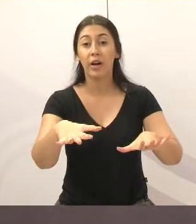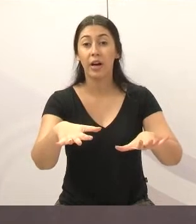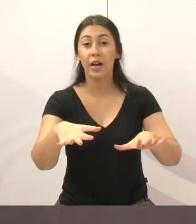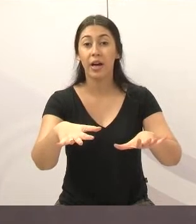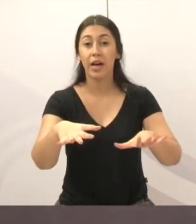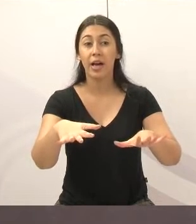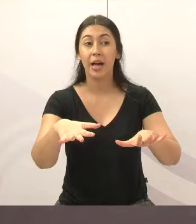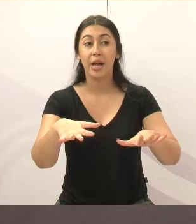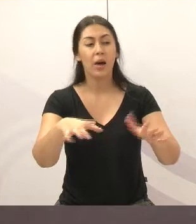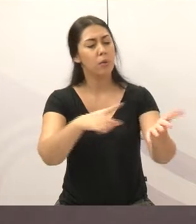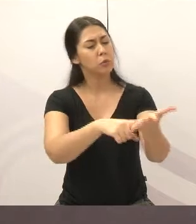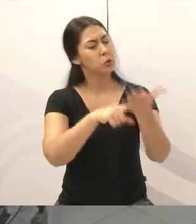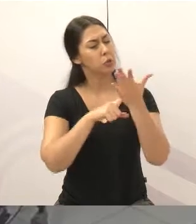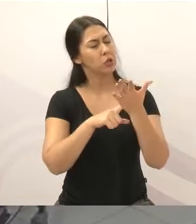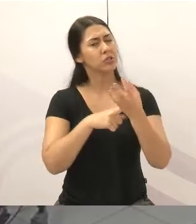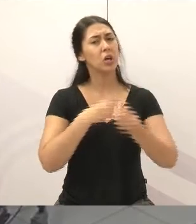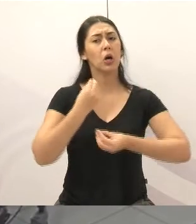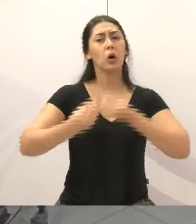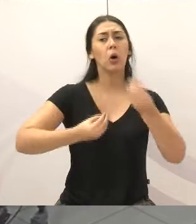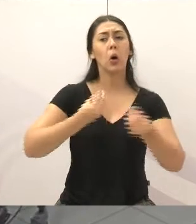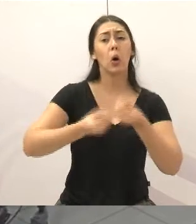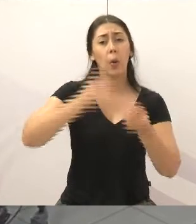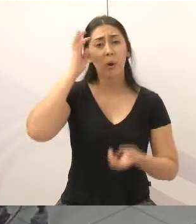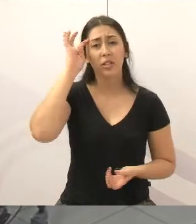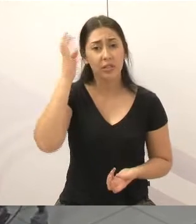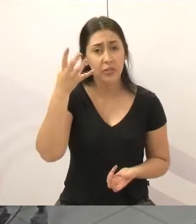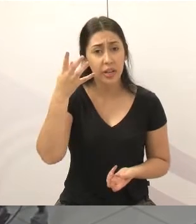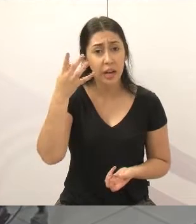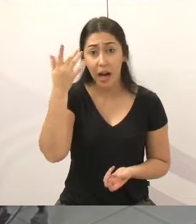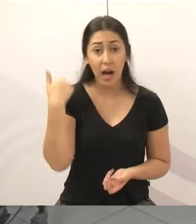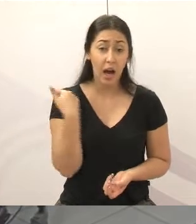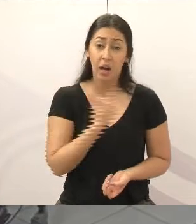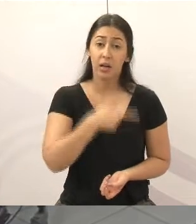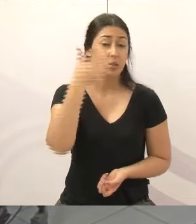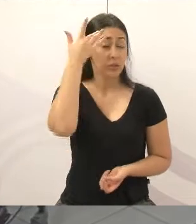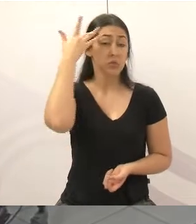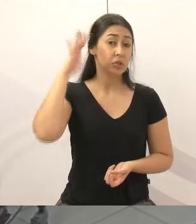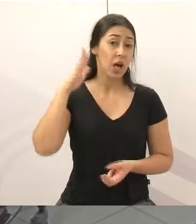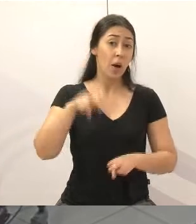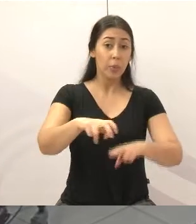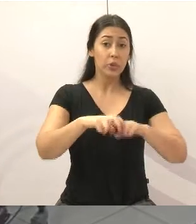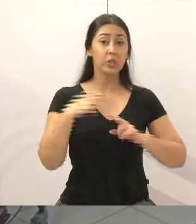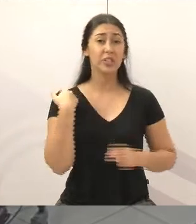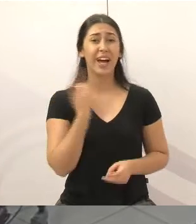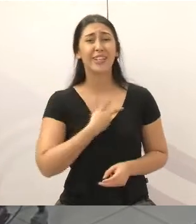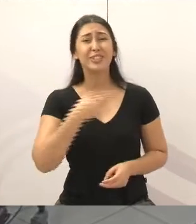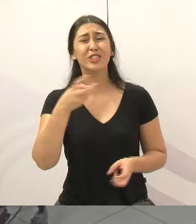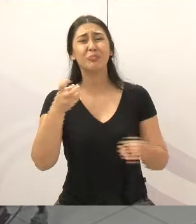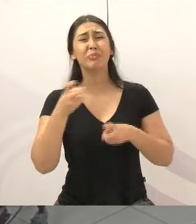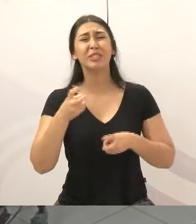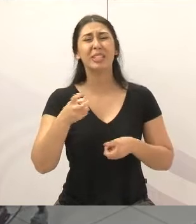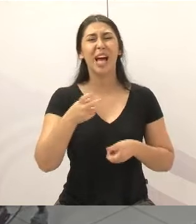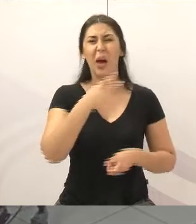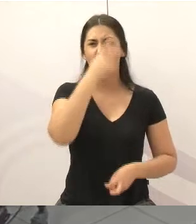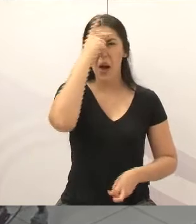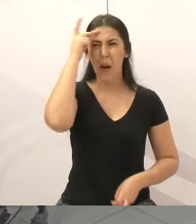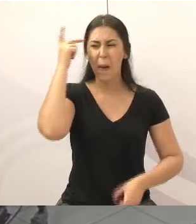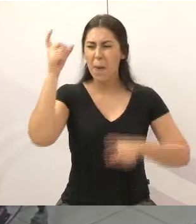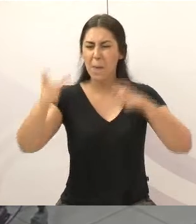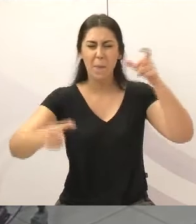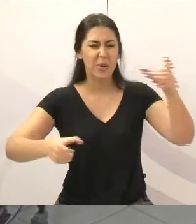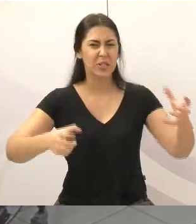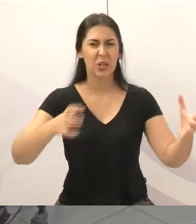de instruções, né? Então a gente vê uma guerra generalizada entre algumas pessoas e outras pessoas. Isso não vai levar a lugar